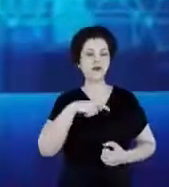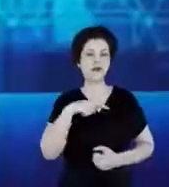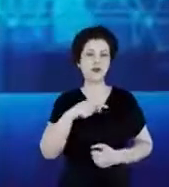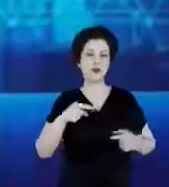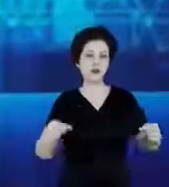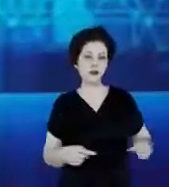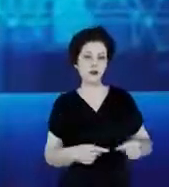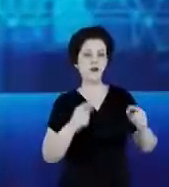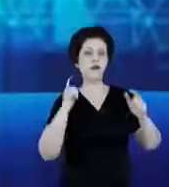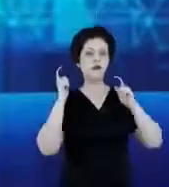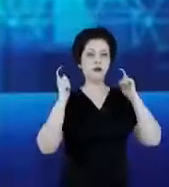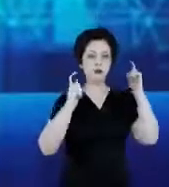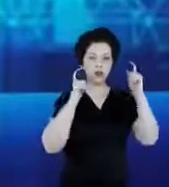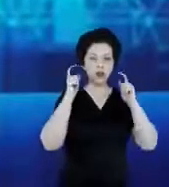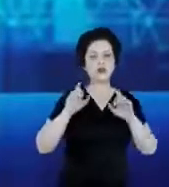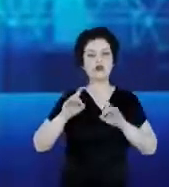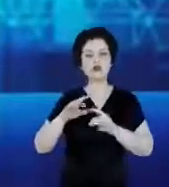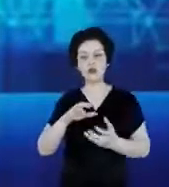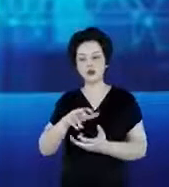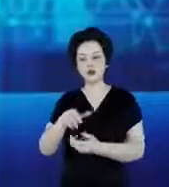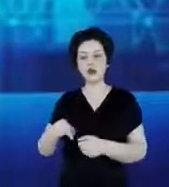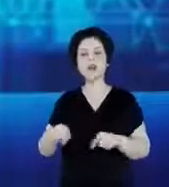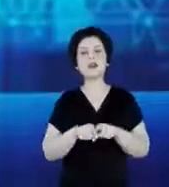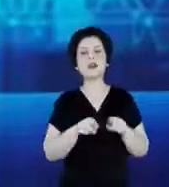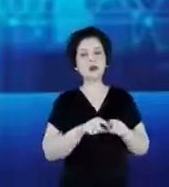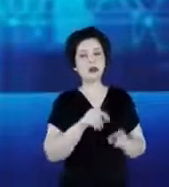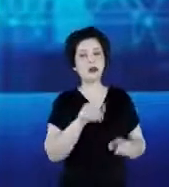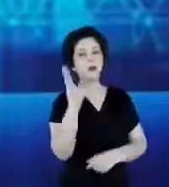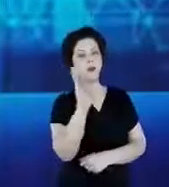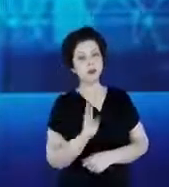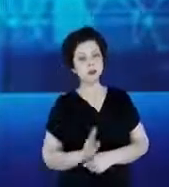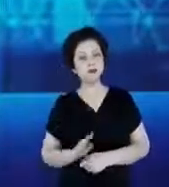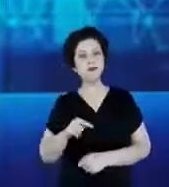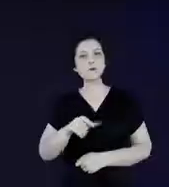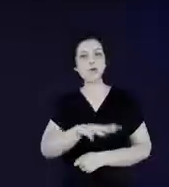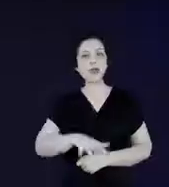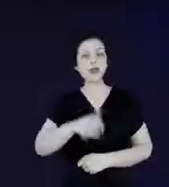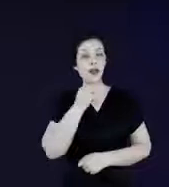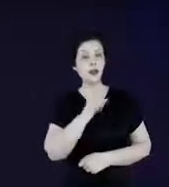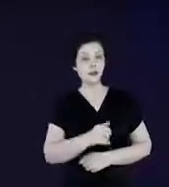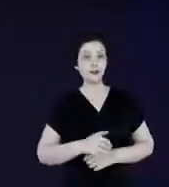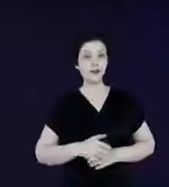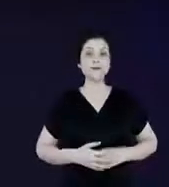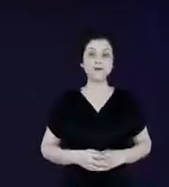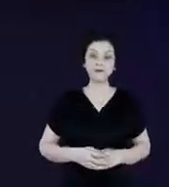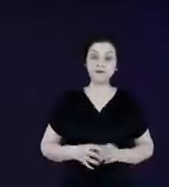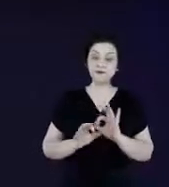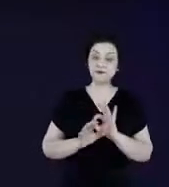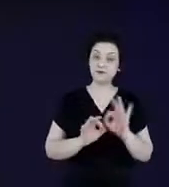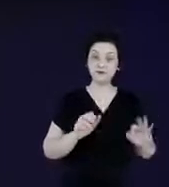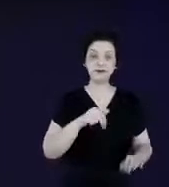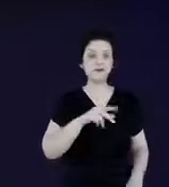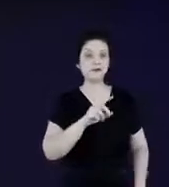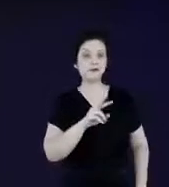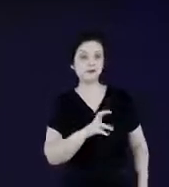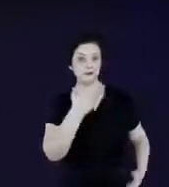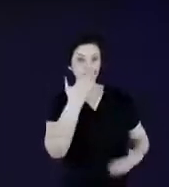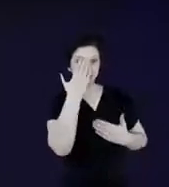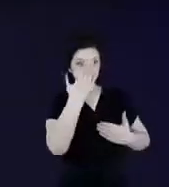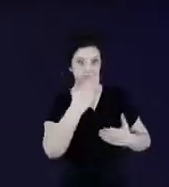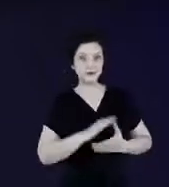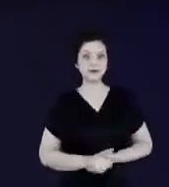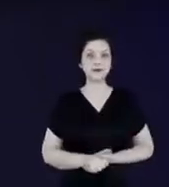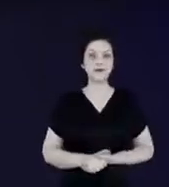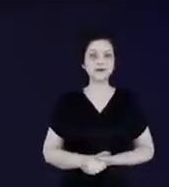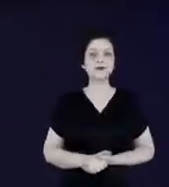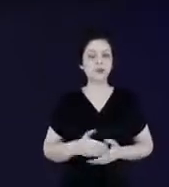a preocupação, não só mundial, mas também do nosso país, do nosso setor elétrico. Excelente, André. Obrigado. Bom, senhores, estamos chegando aqui